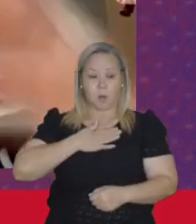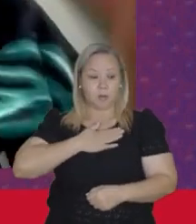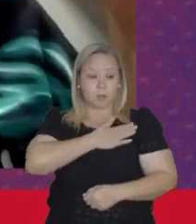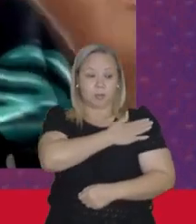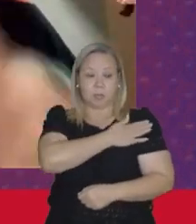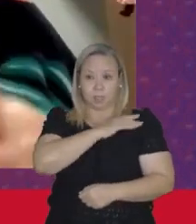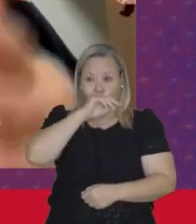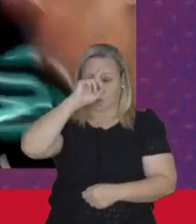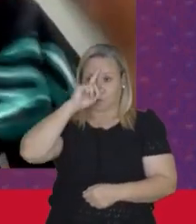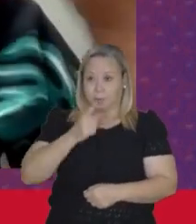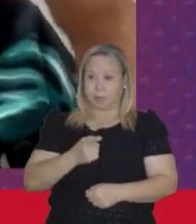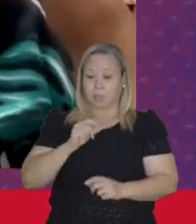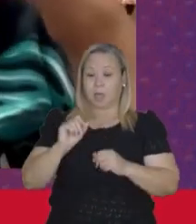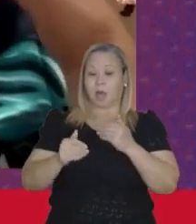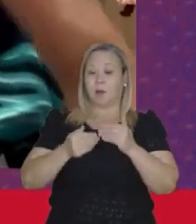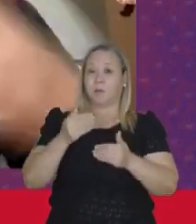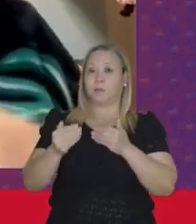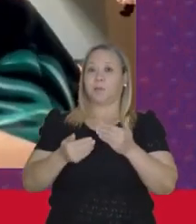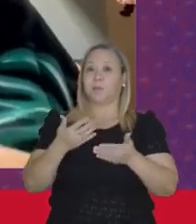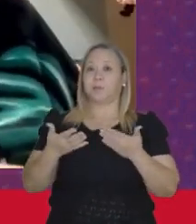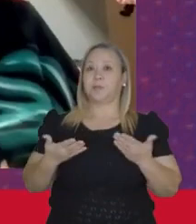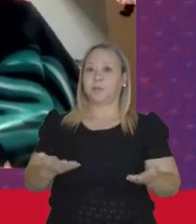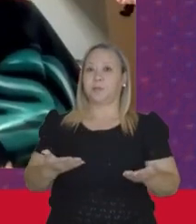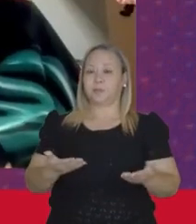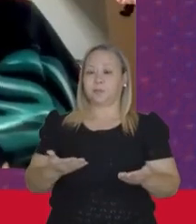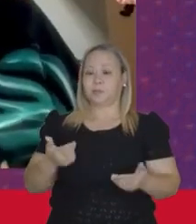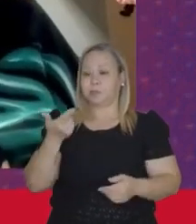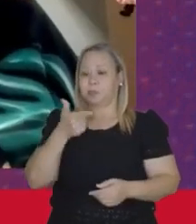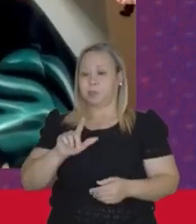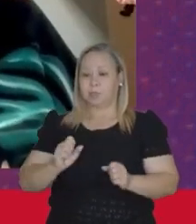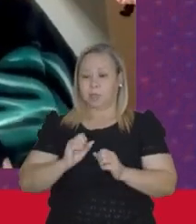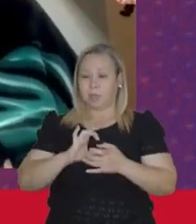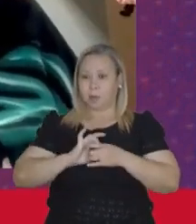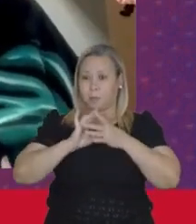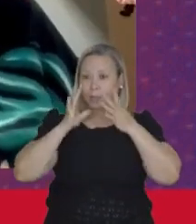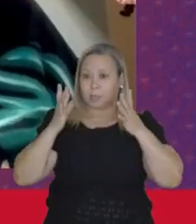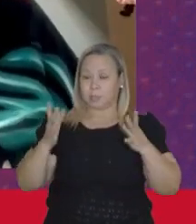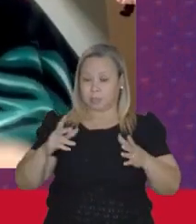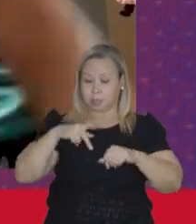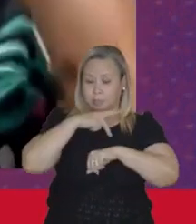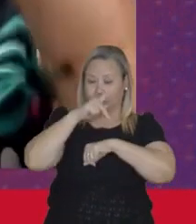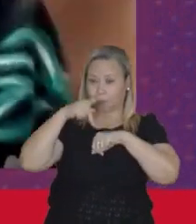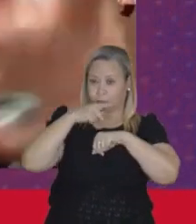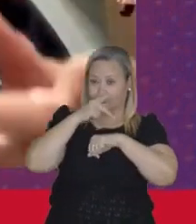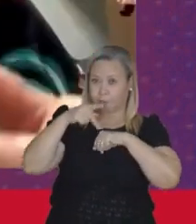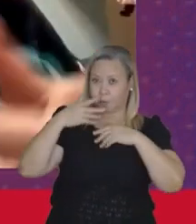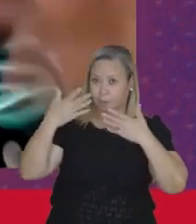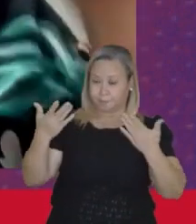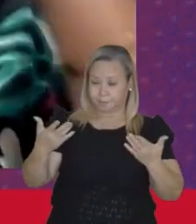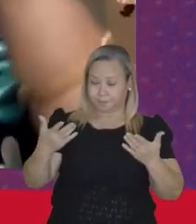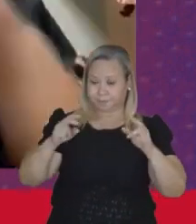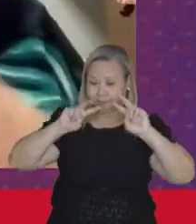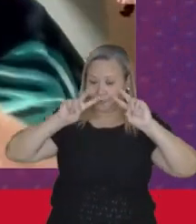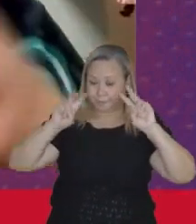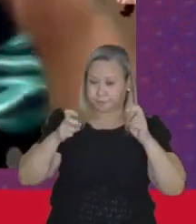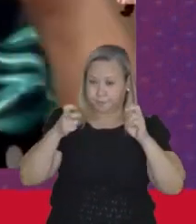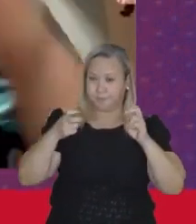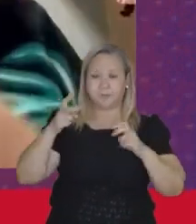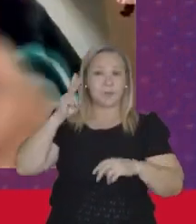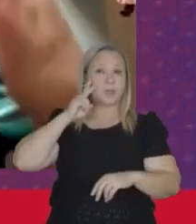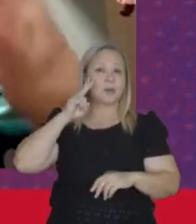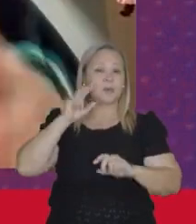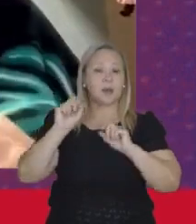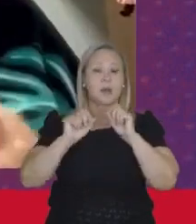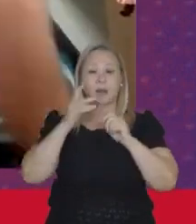militar, num processo de redemocratização do país, e aí só um parênteses, lembrando